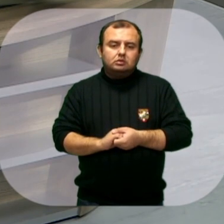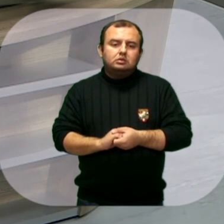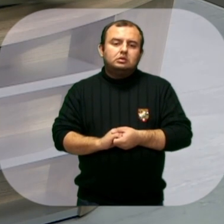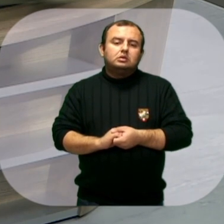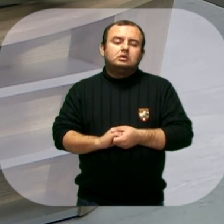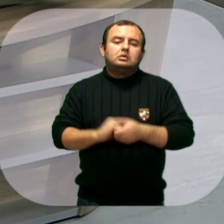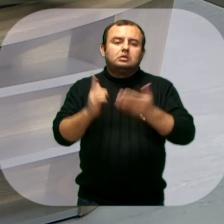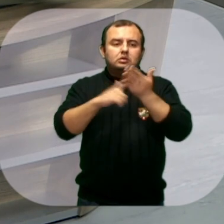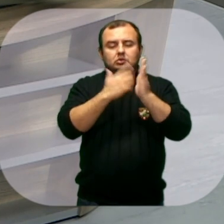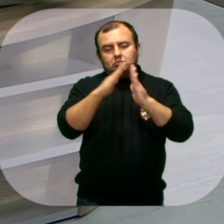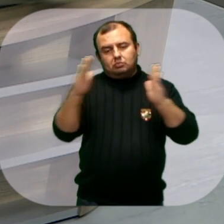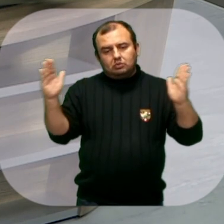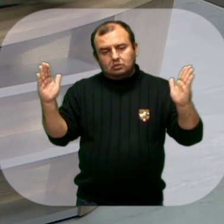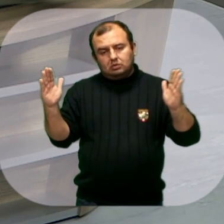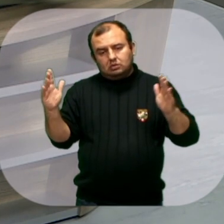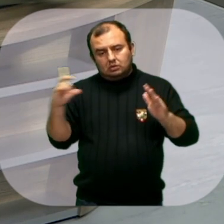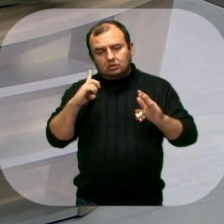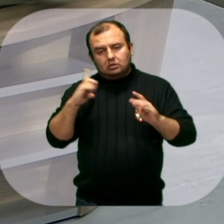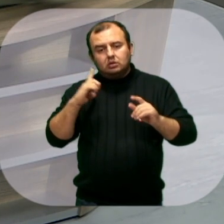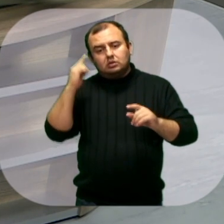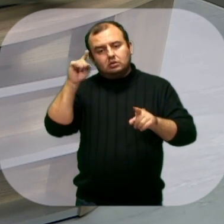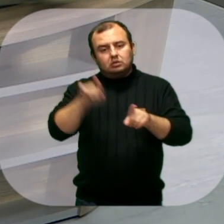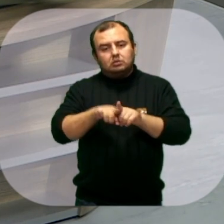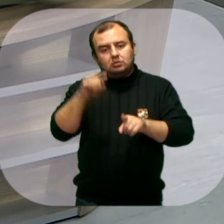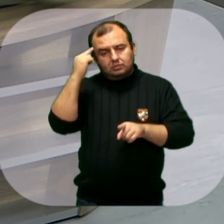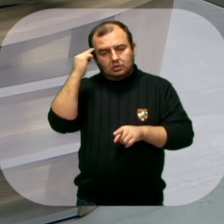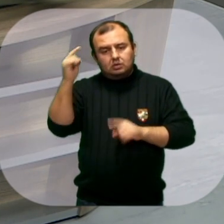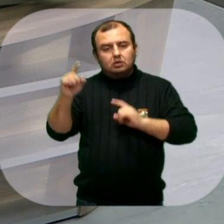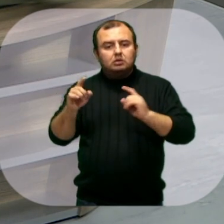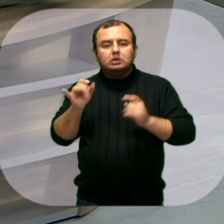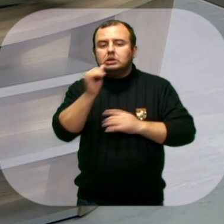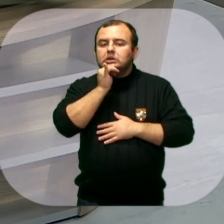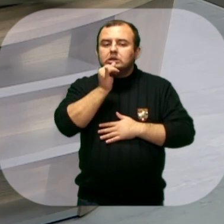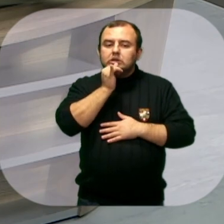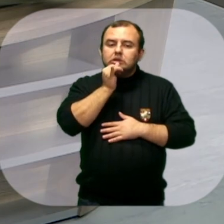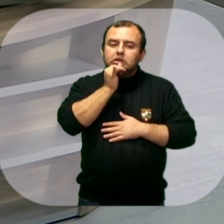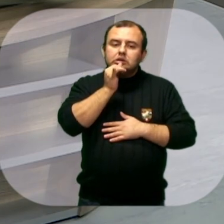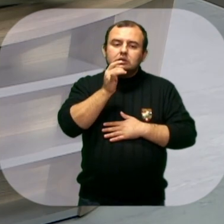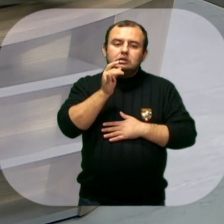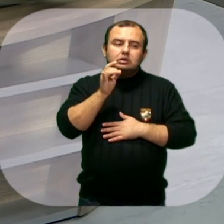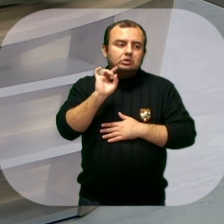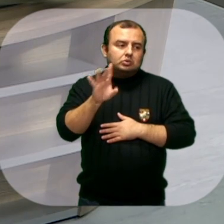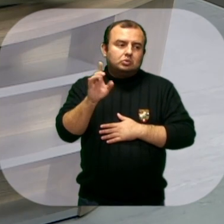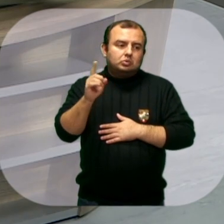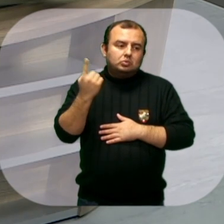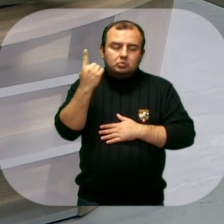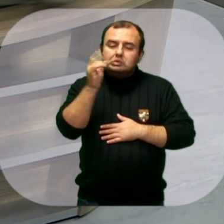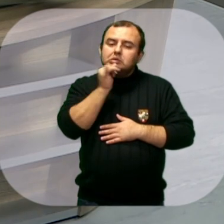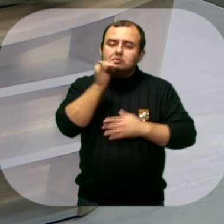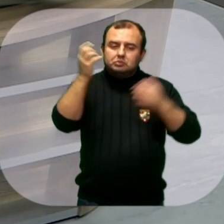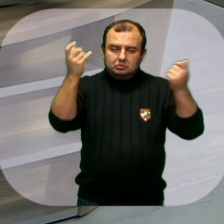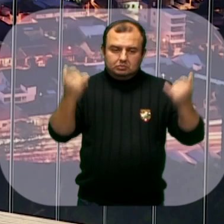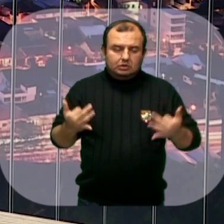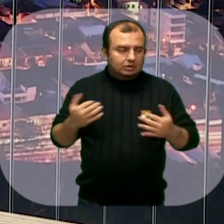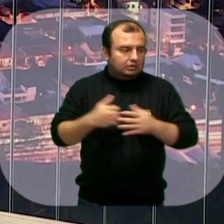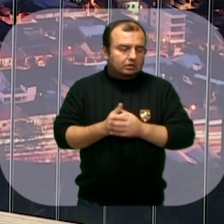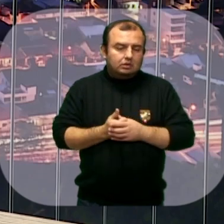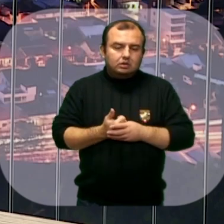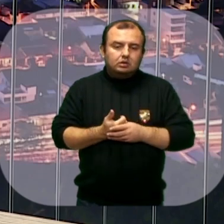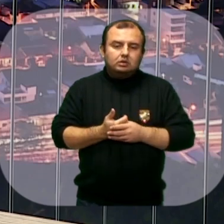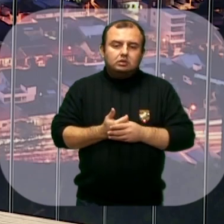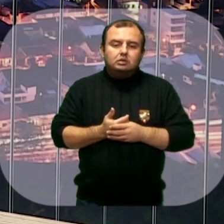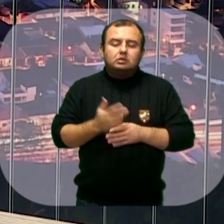pelas bibliotecas. Vocês também estão pensando nessa questão? Porque, por exemplo, assim, se eu fosse te dar só um exemplo,